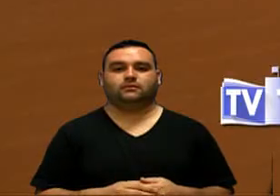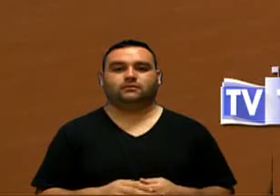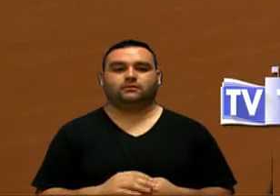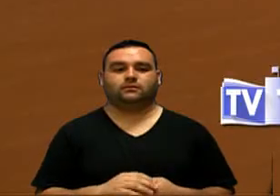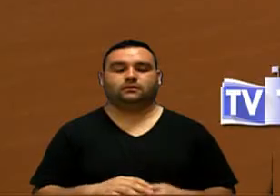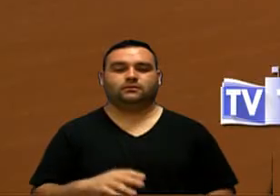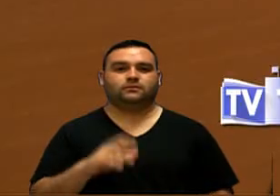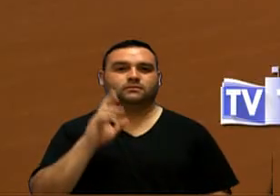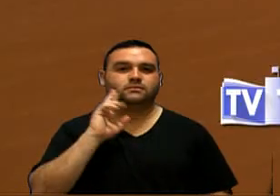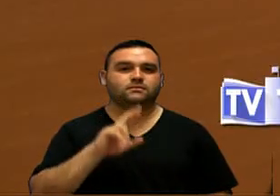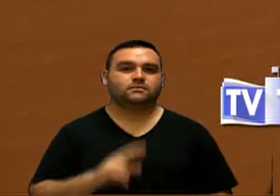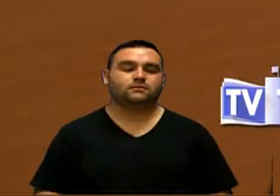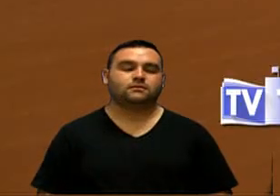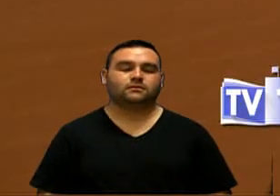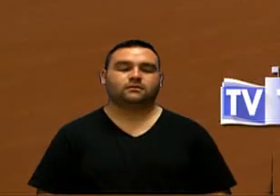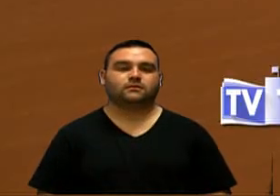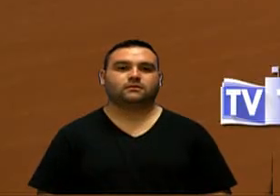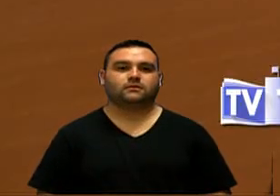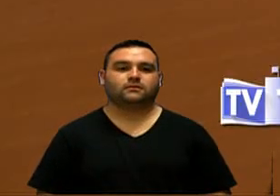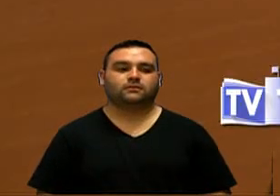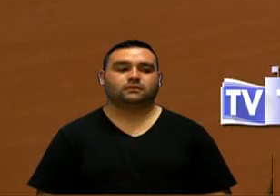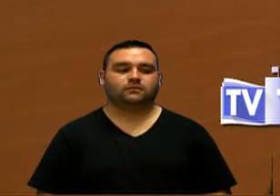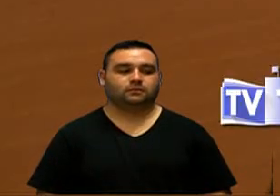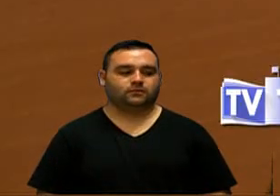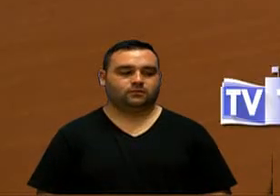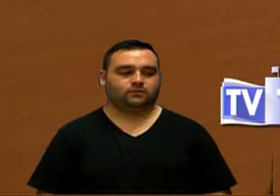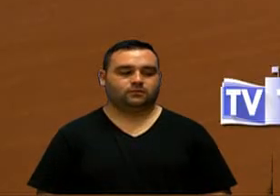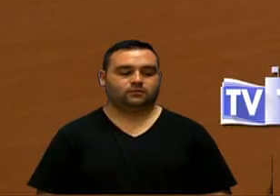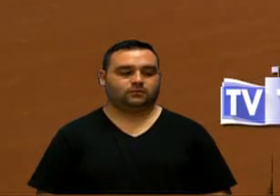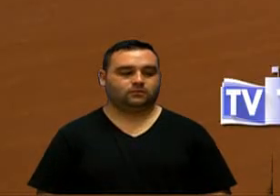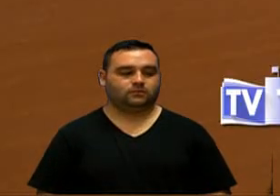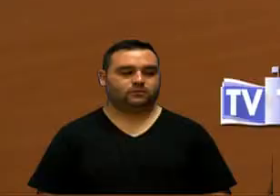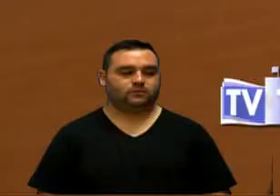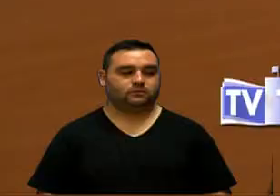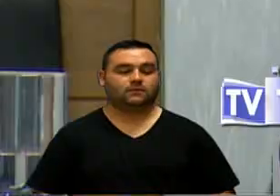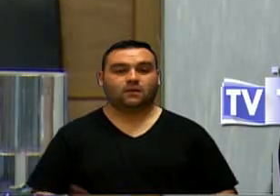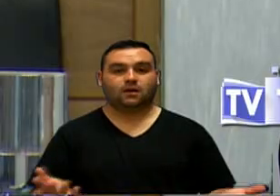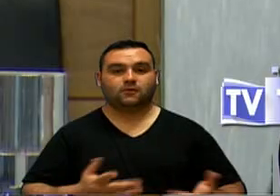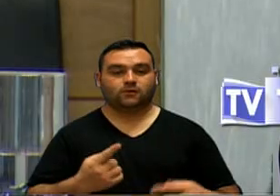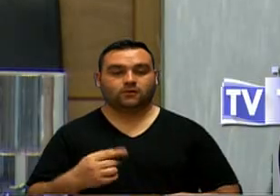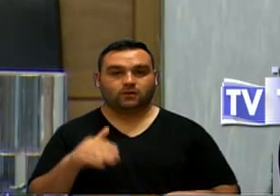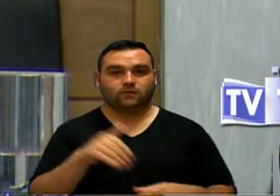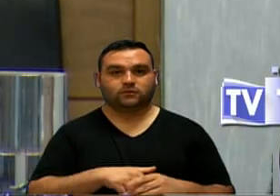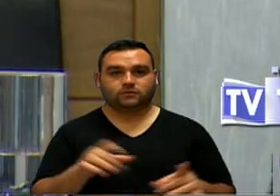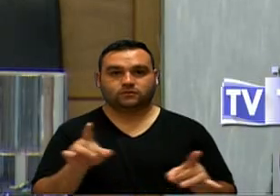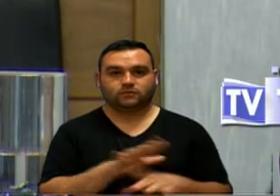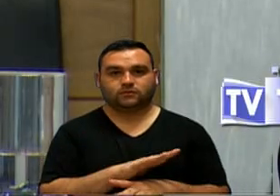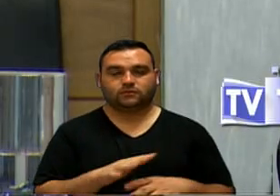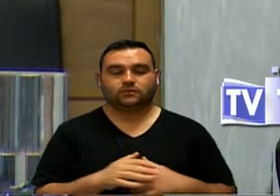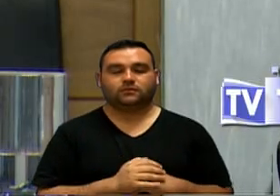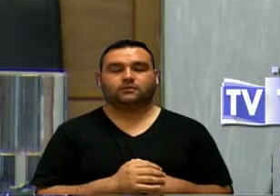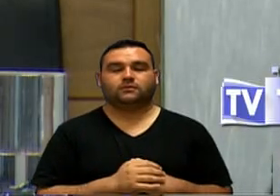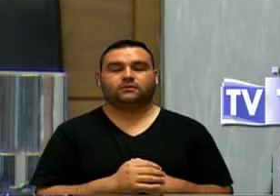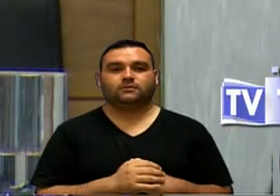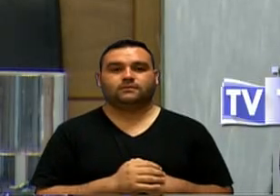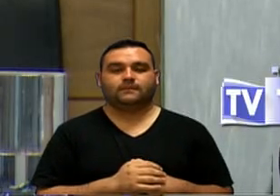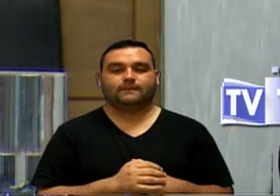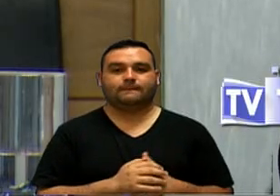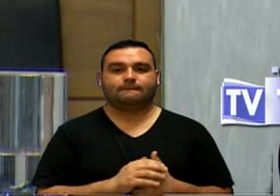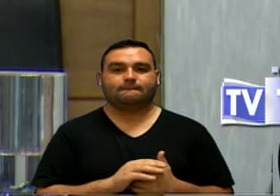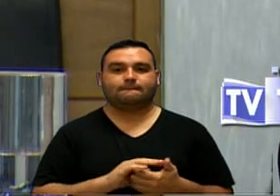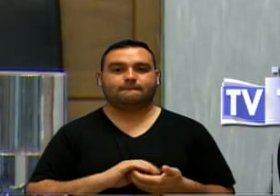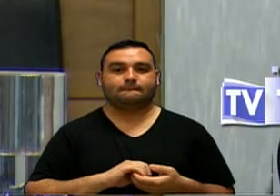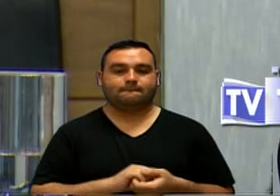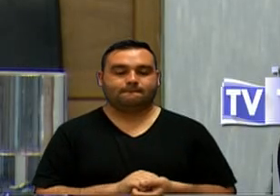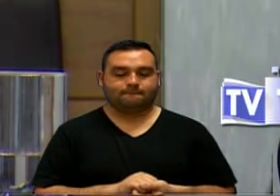Renan, o senhor tem uma emenda que é bem inconstitucional. Encerrada a votação. Só emenda. Não